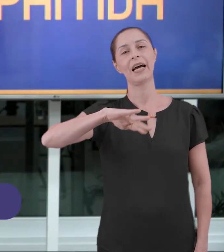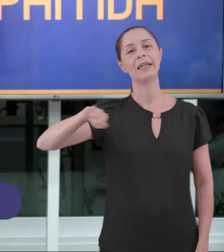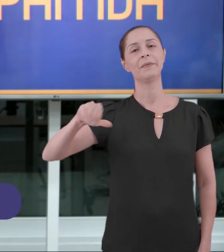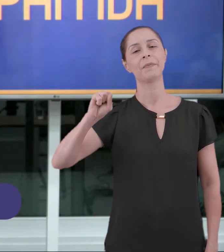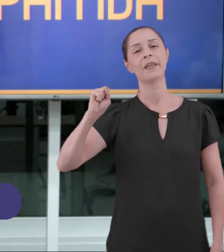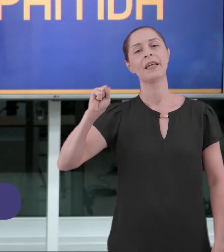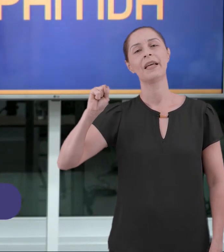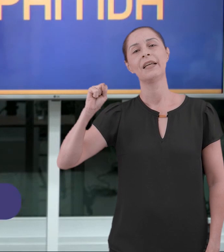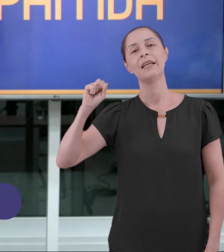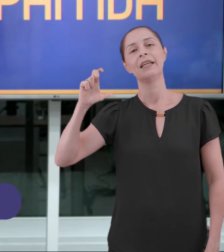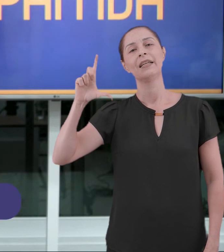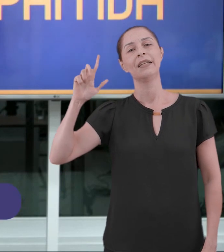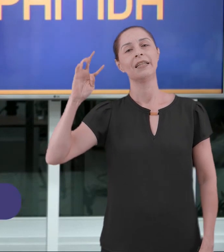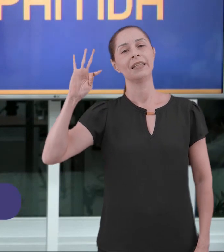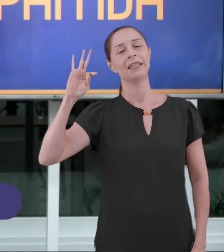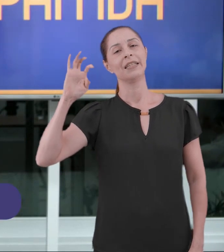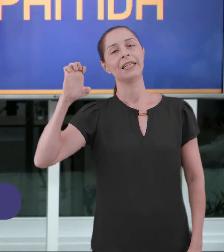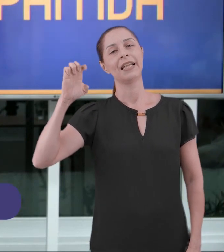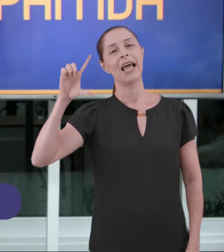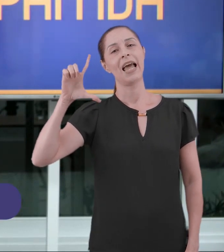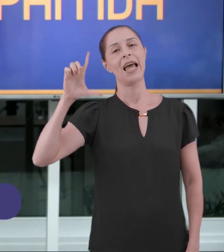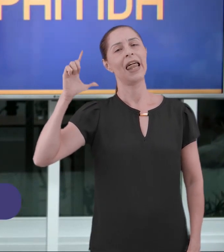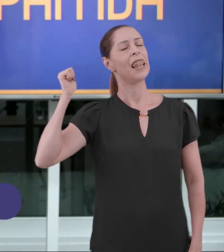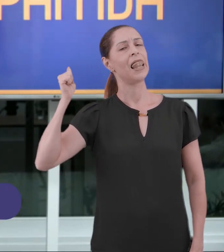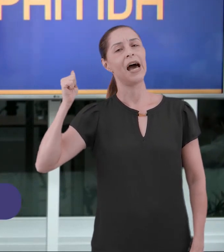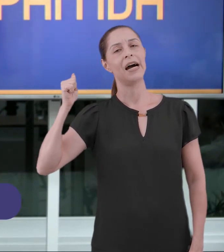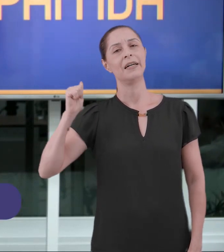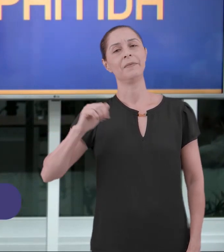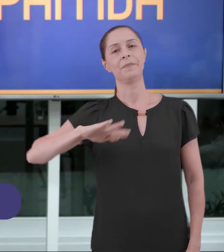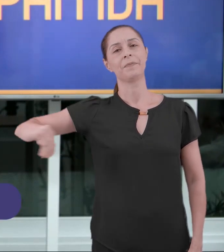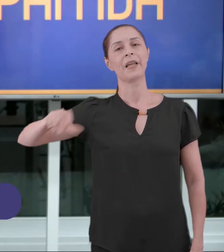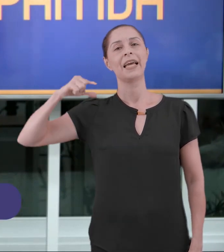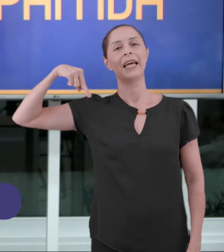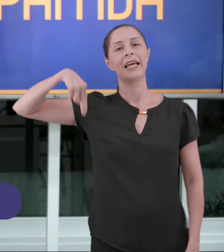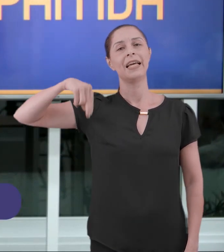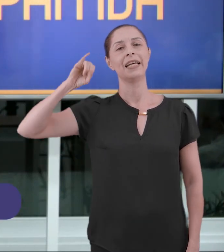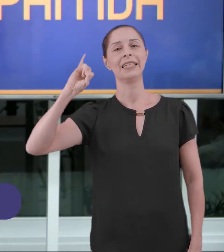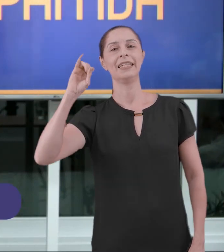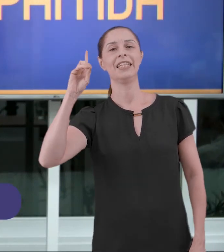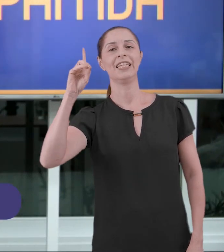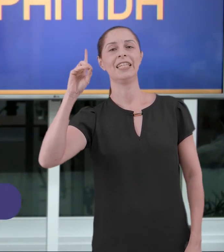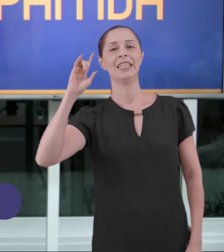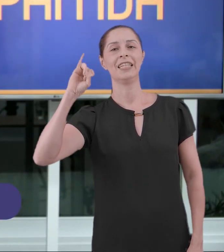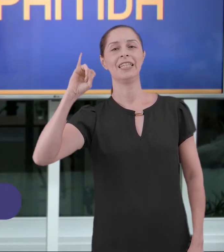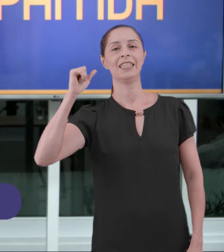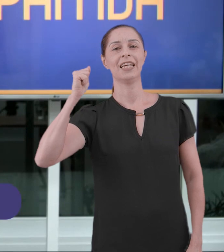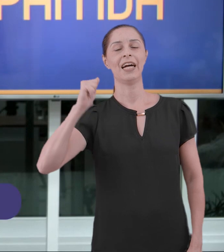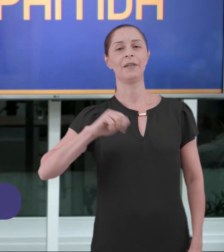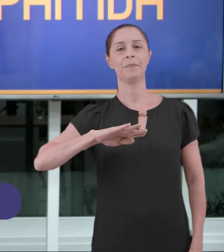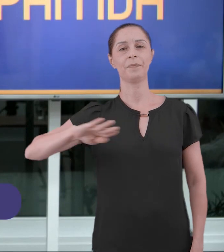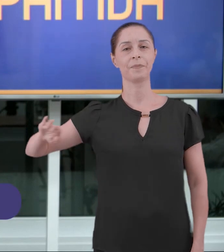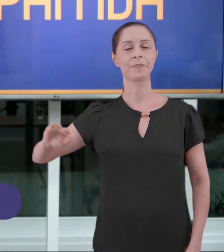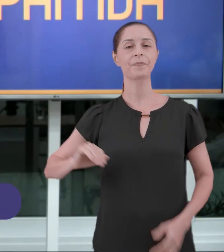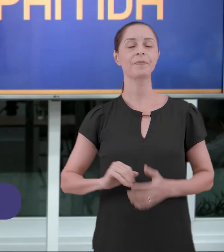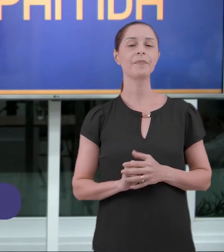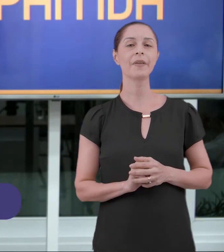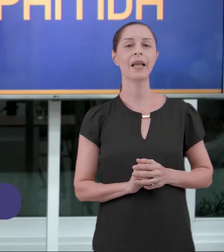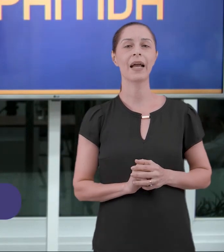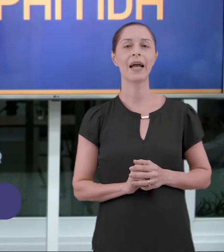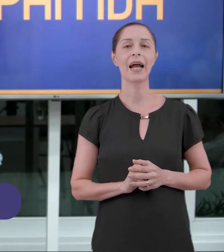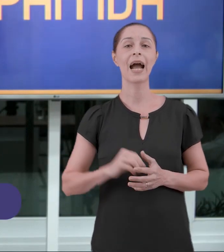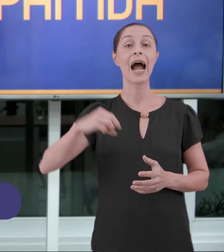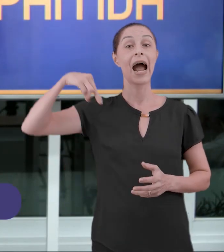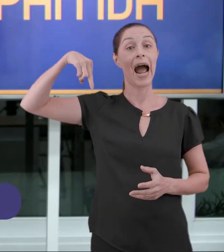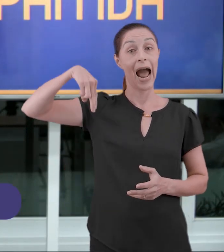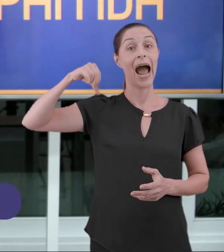estão participando aqui ao vivo online com a gente, a Nídia, o Rosário, que fez o comentário, né? A Nídia falou